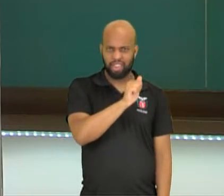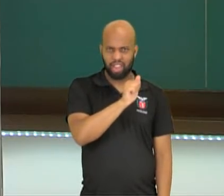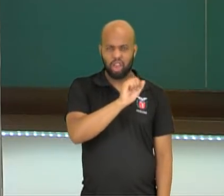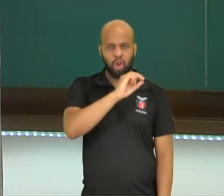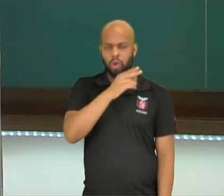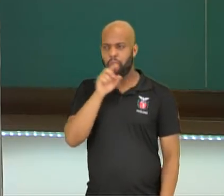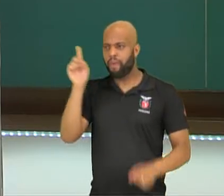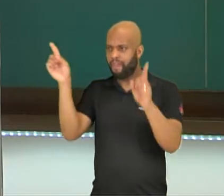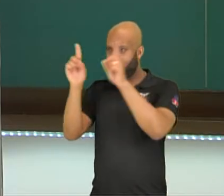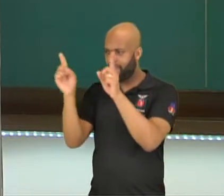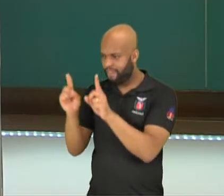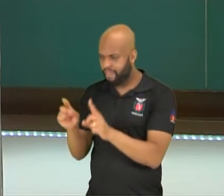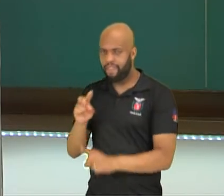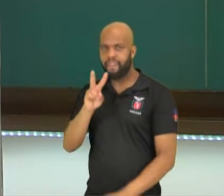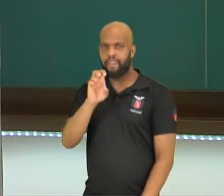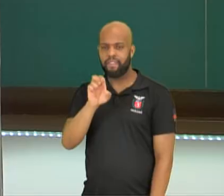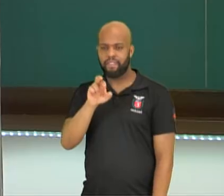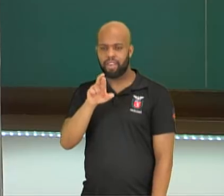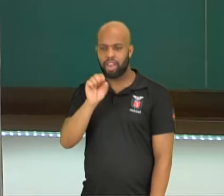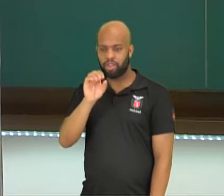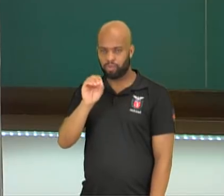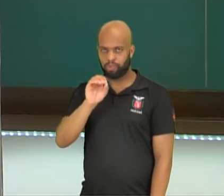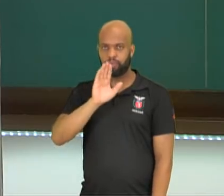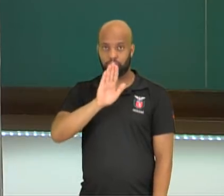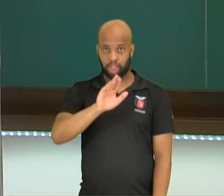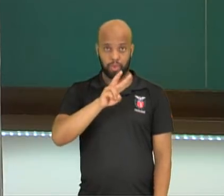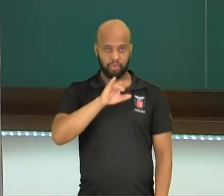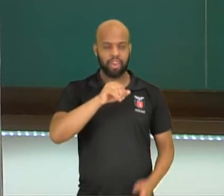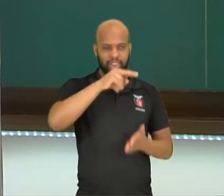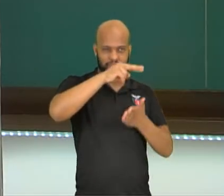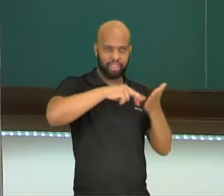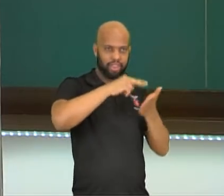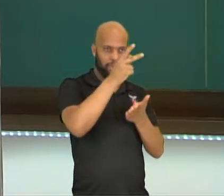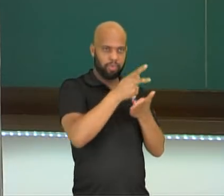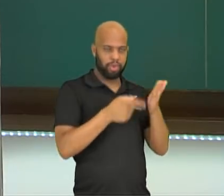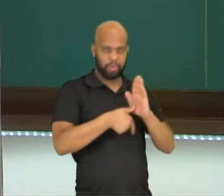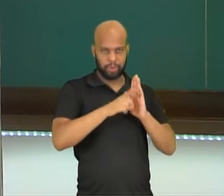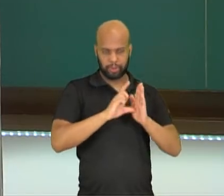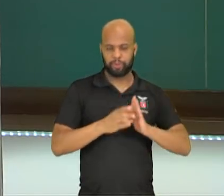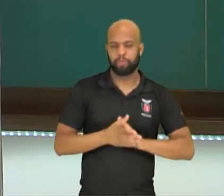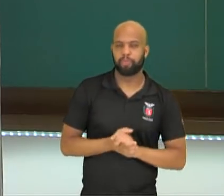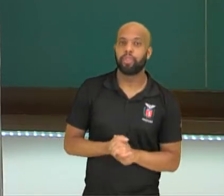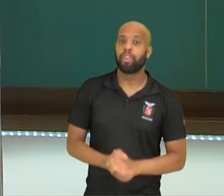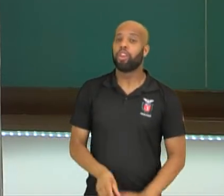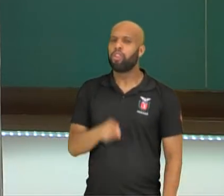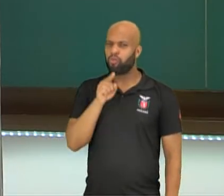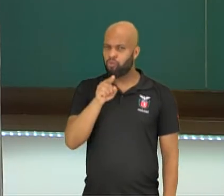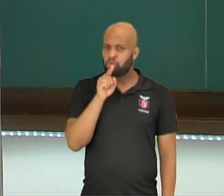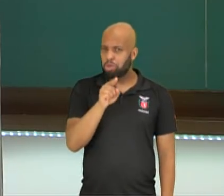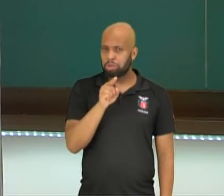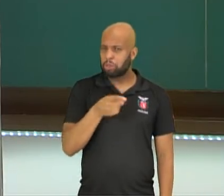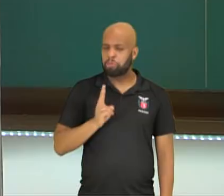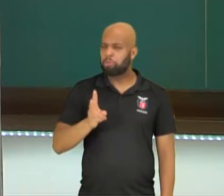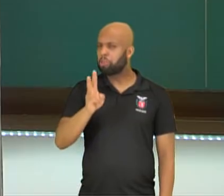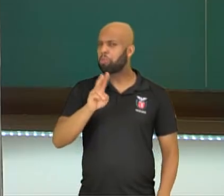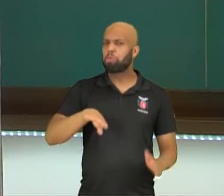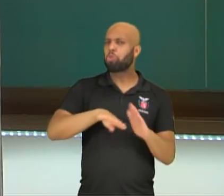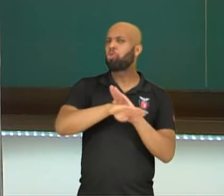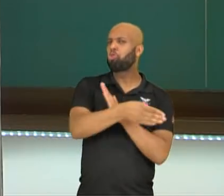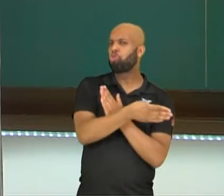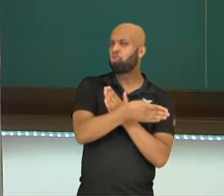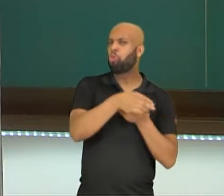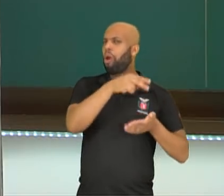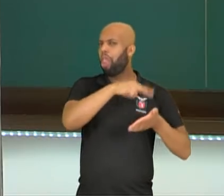ver. Primeiro, vamos interpretar um poema, né? Você costuma ler poemas? Você gosta